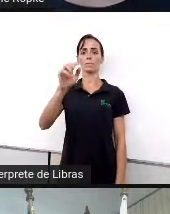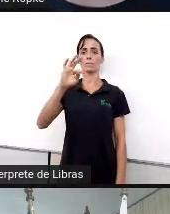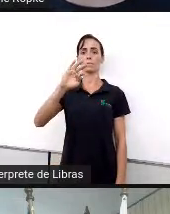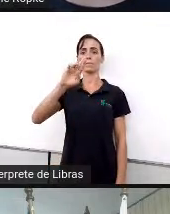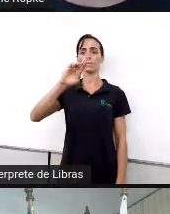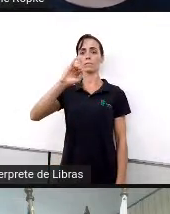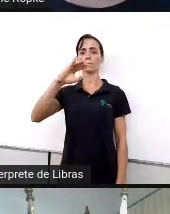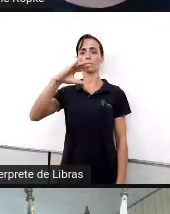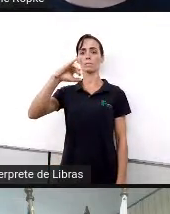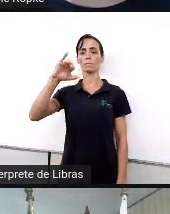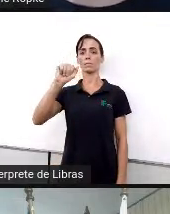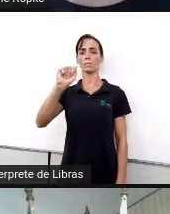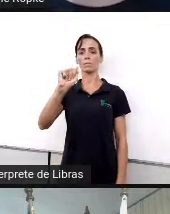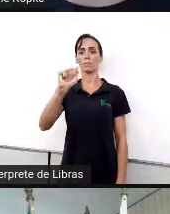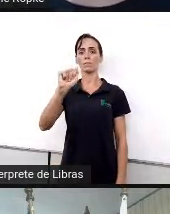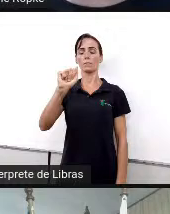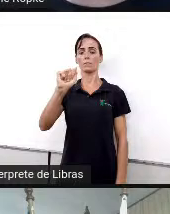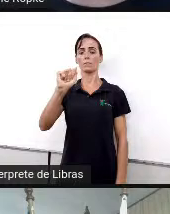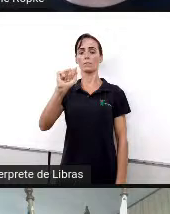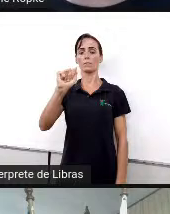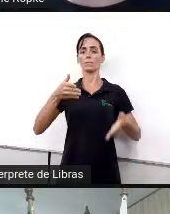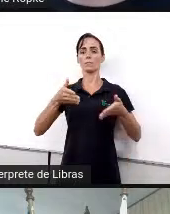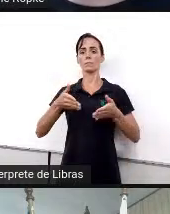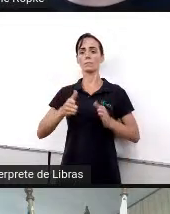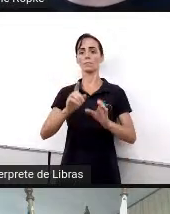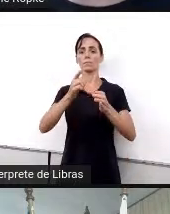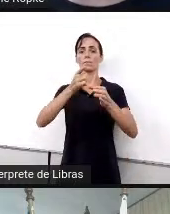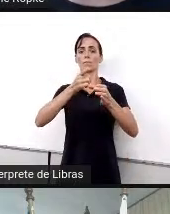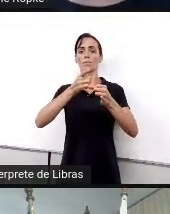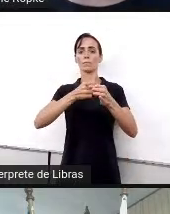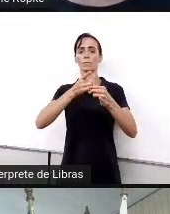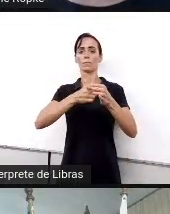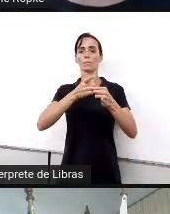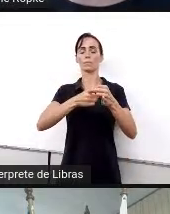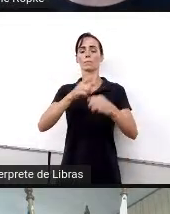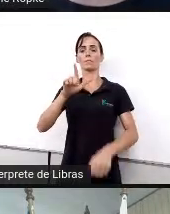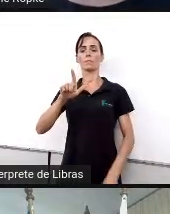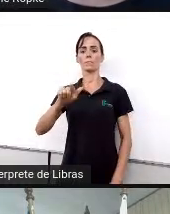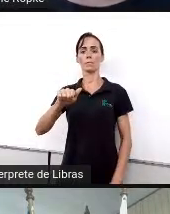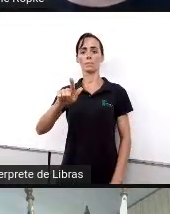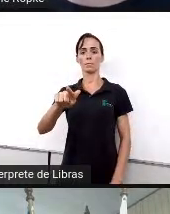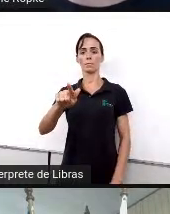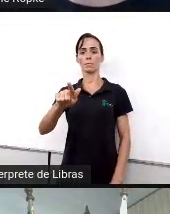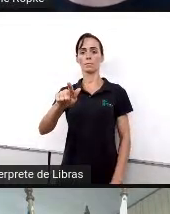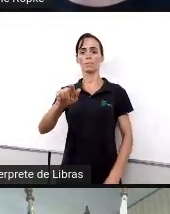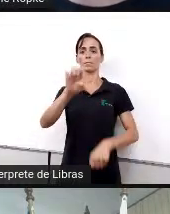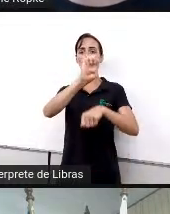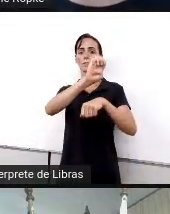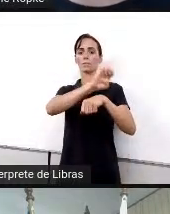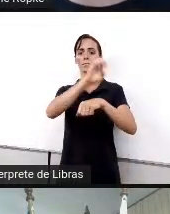Patrícia Gierski Moraes, natural da cidade de Giruá,